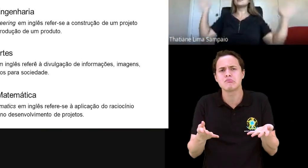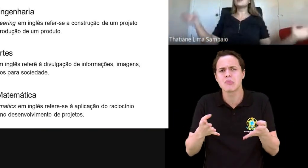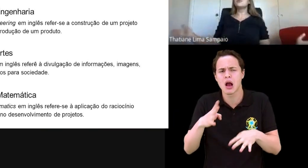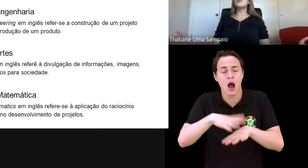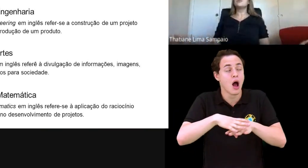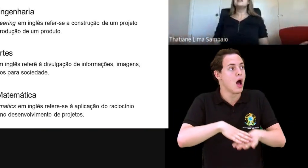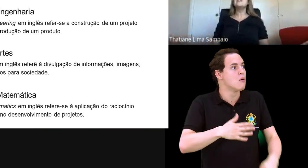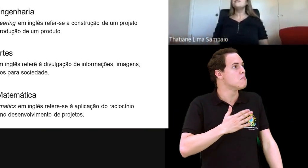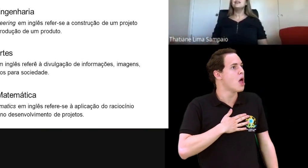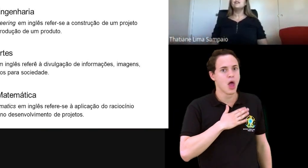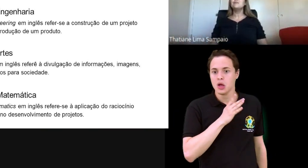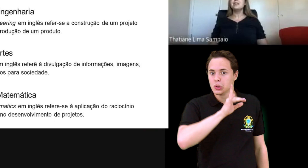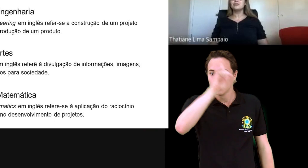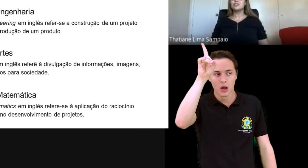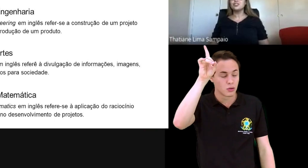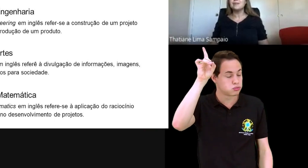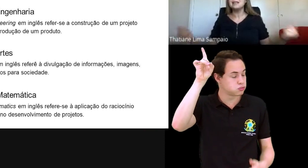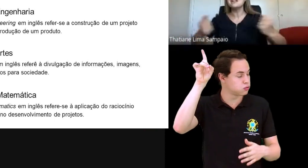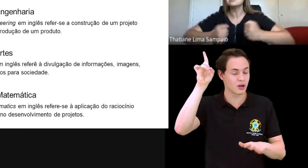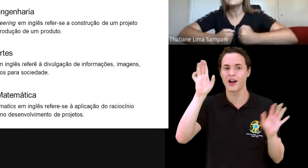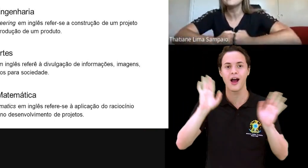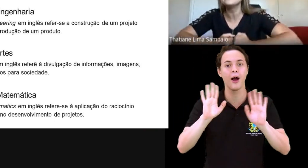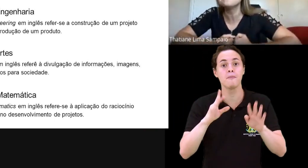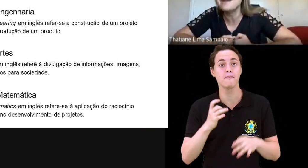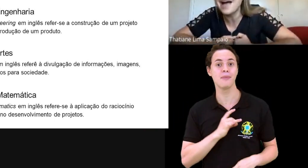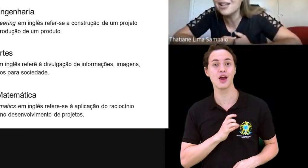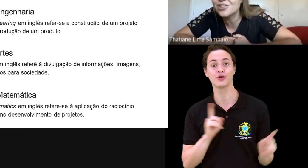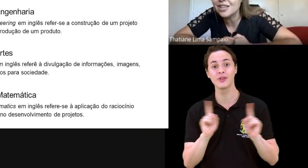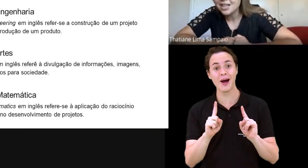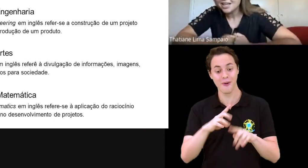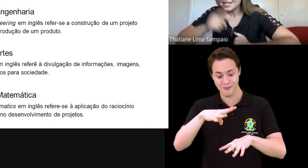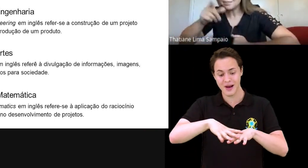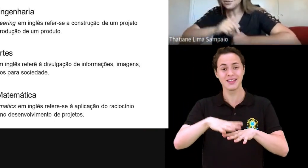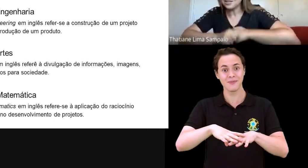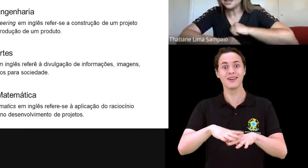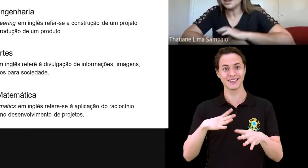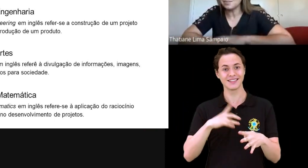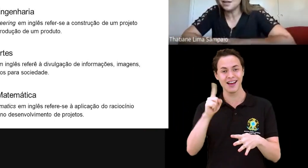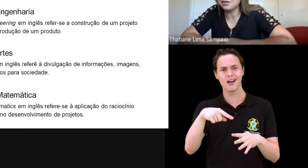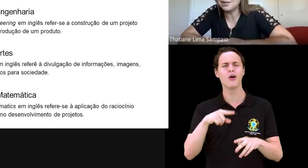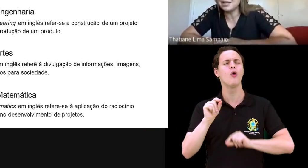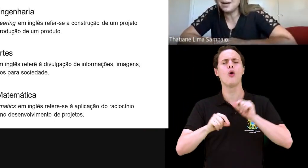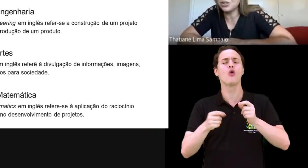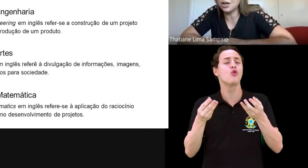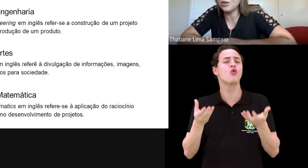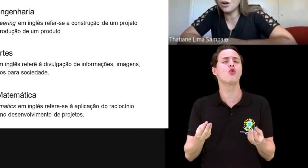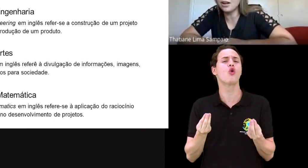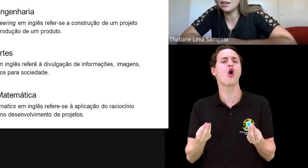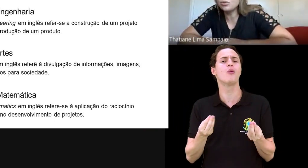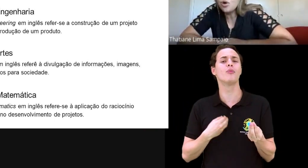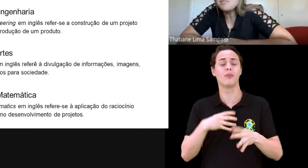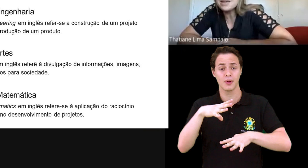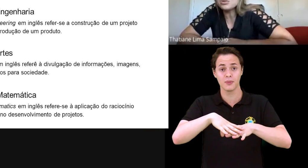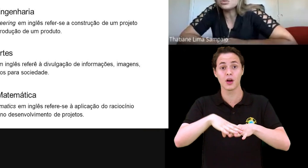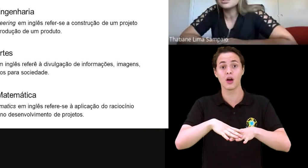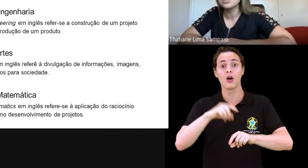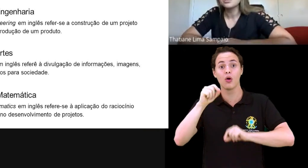Deus, socorro, não fiquem com medo, gente, a matemática faz parte. Sabe onde vocês estão aplicando matemática agora?